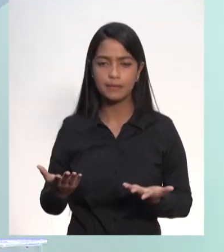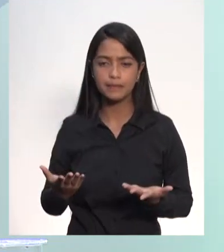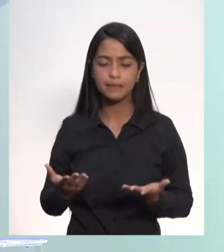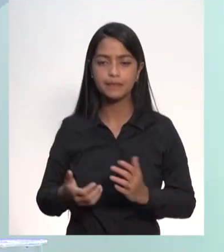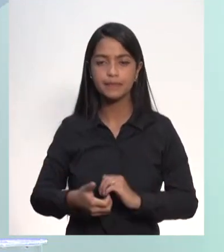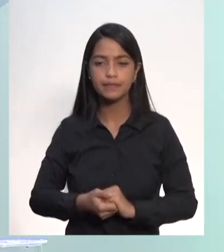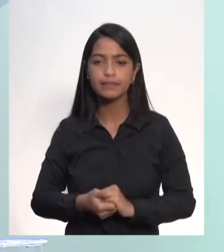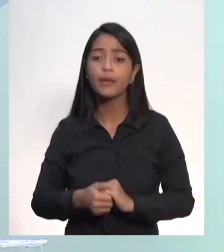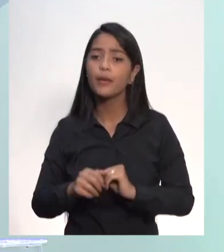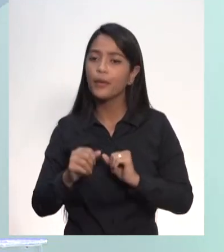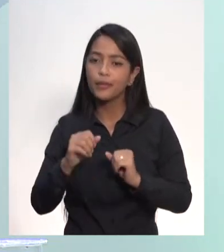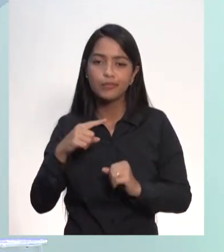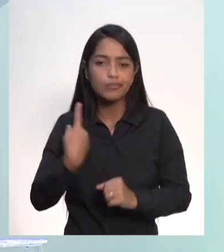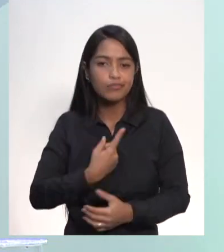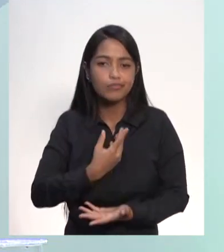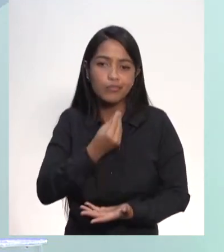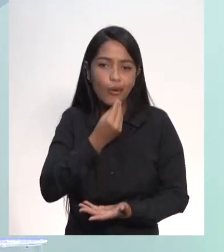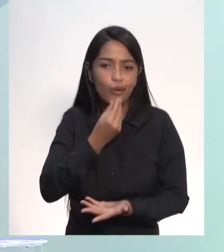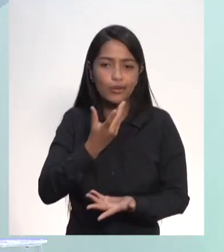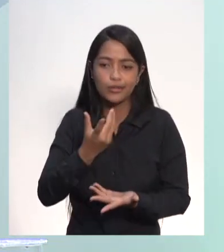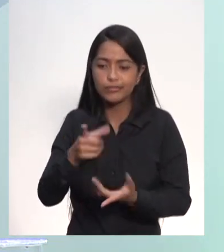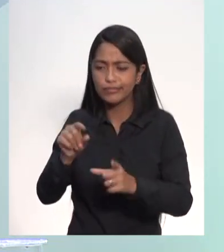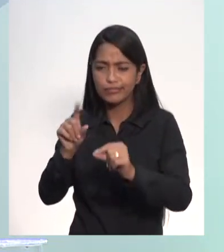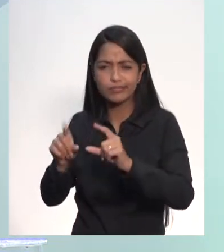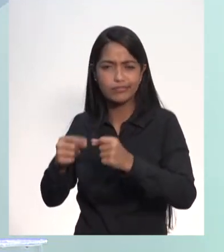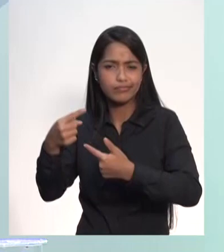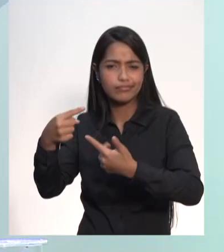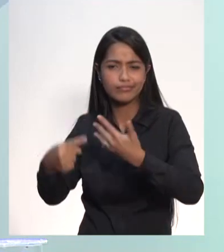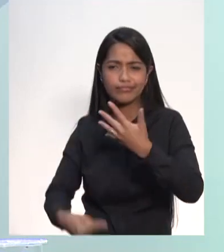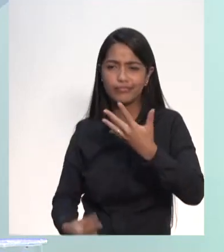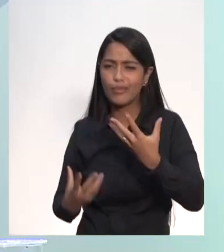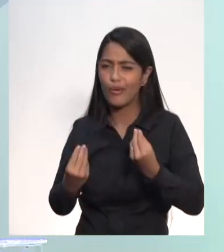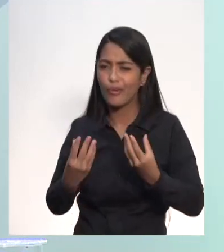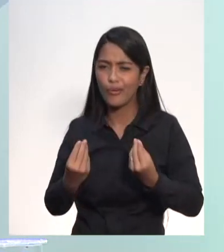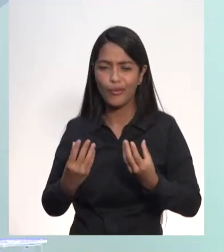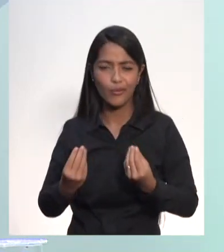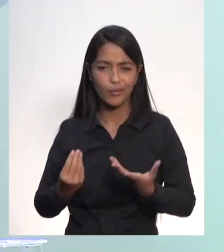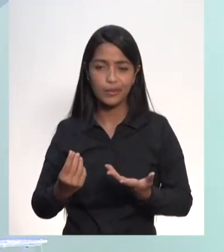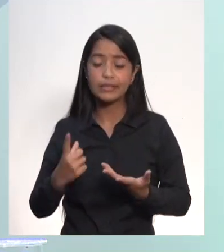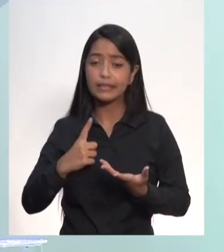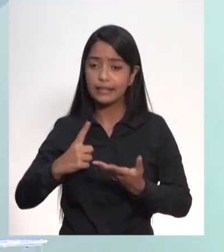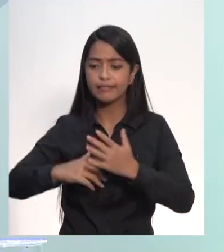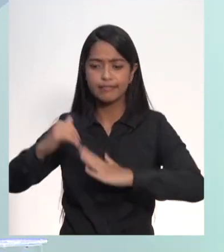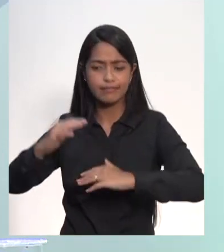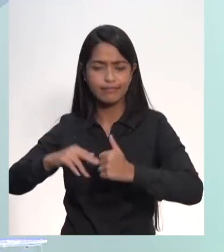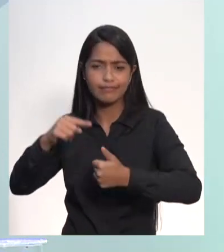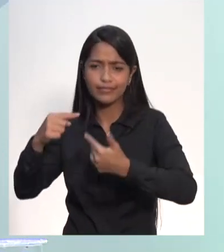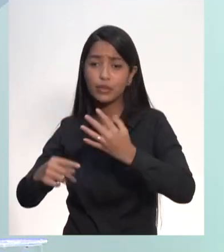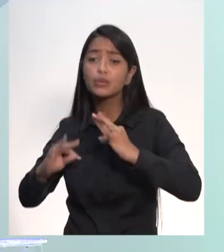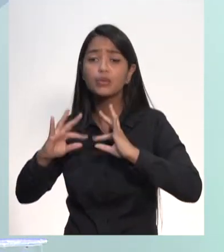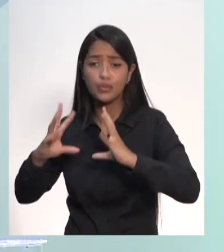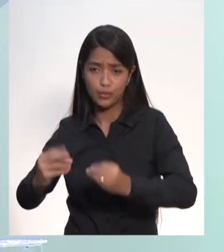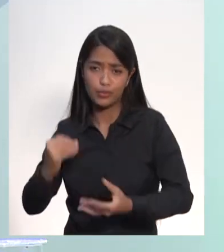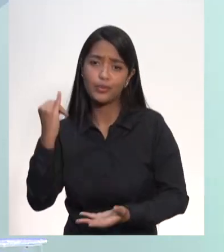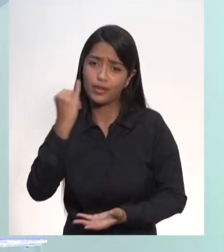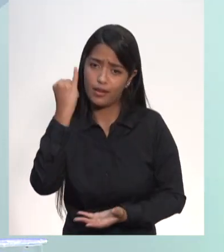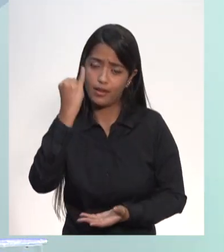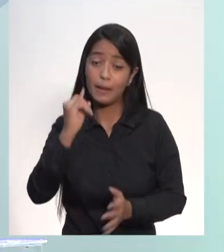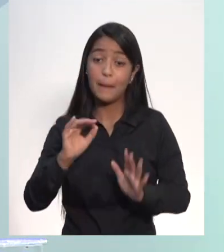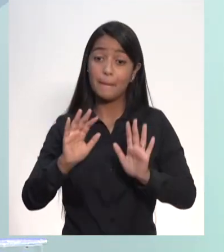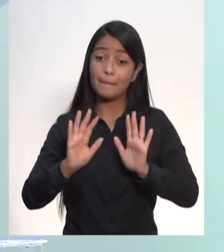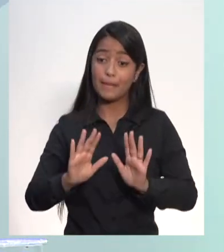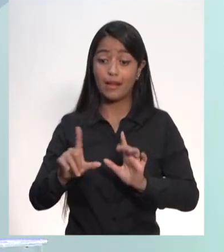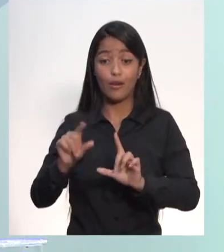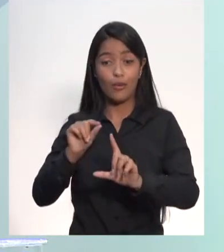poderia escolher vários critérios, né, uma seleção, como eu já falei no início, todas as habilidades são importantes. Nesse momento, a gente precisou fazer